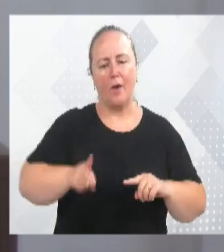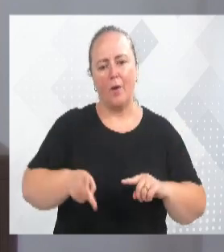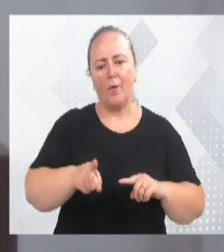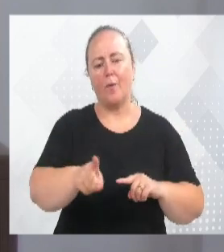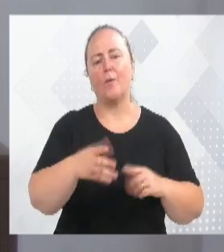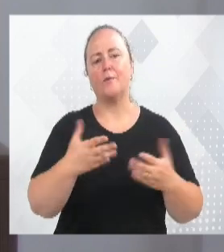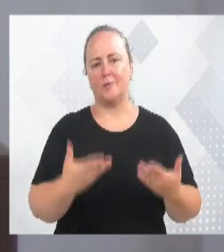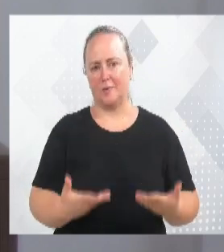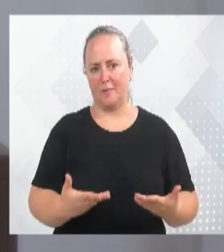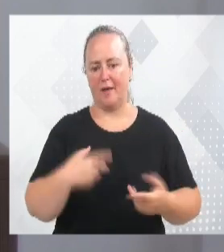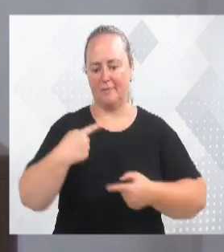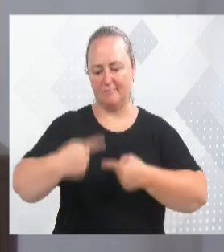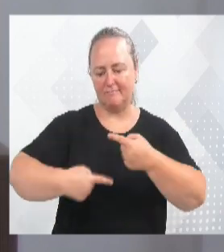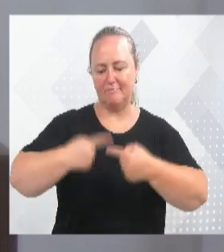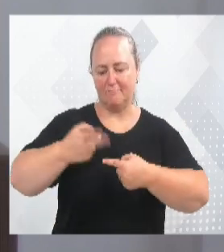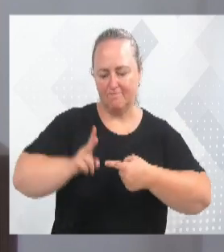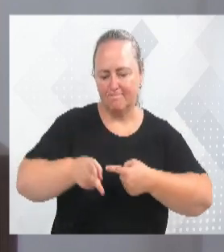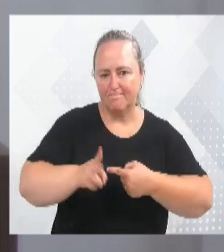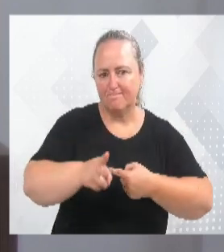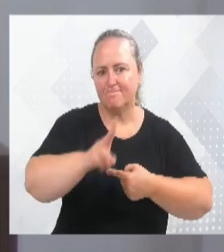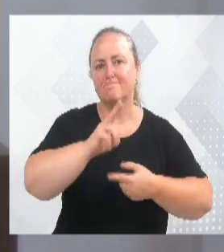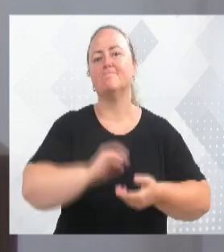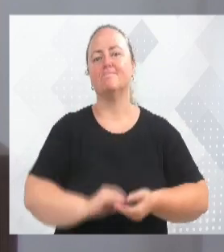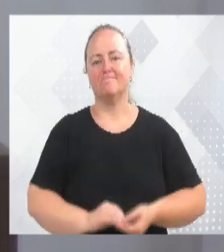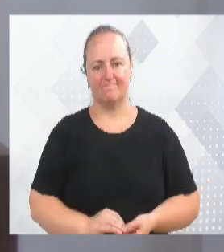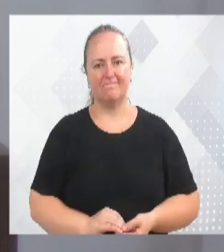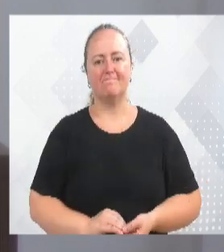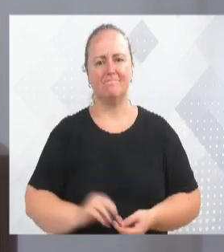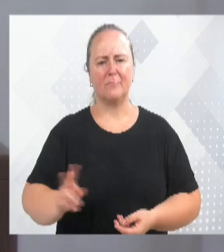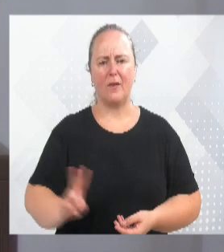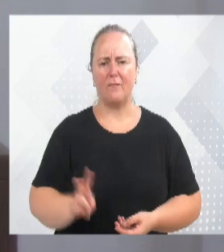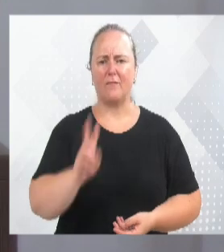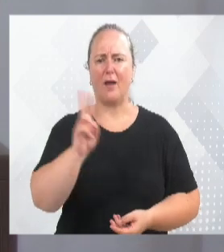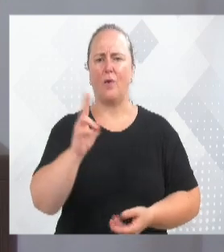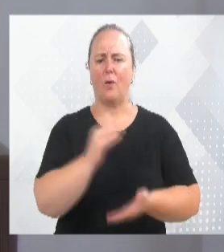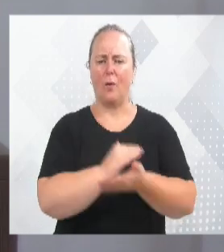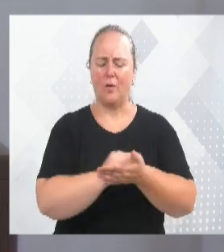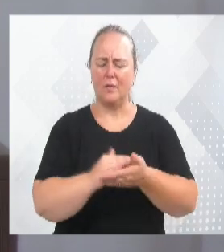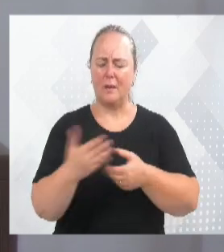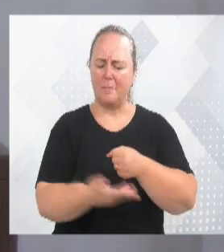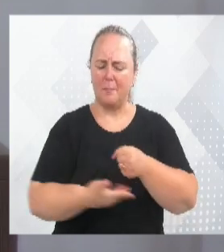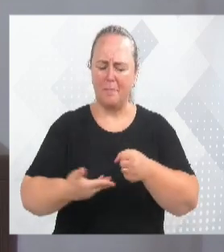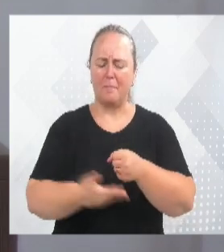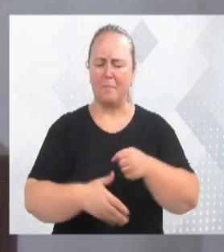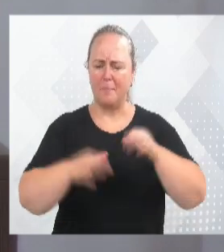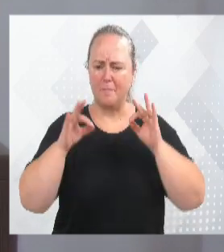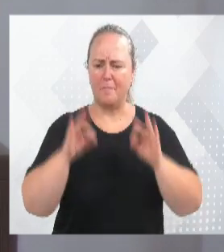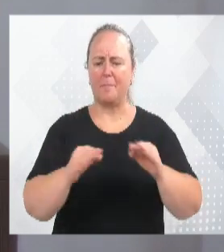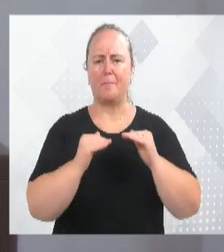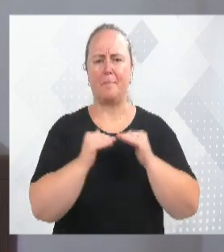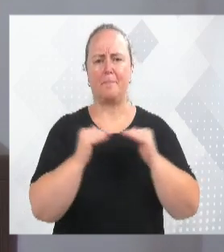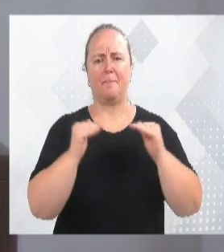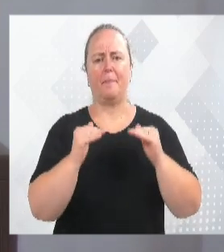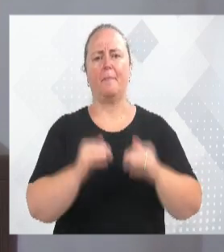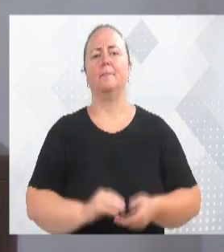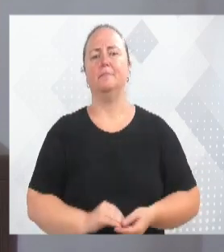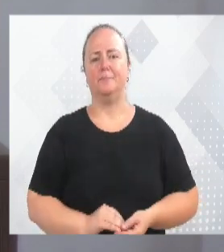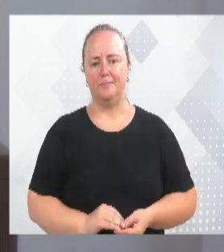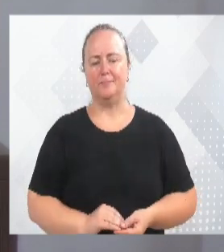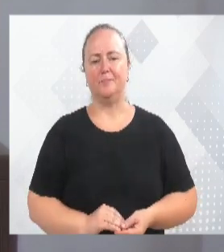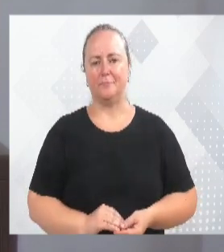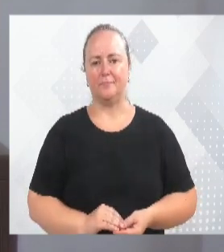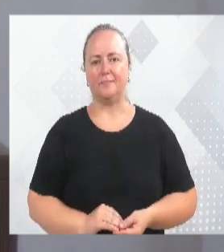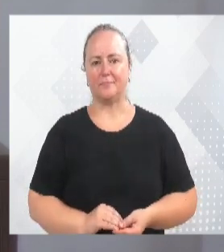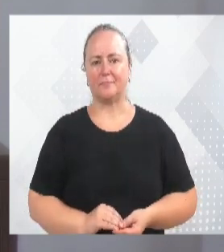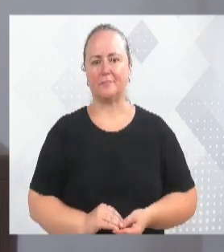a próxima geração levar com os mesmos valores e princípios que sempre foram levados, né, o nosso trabalho,